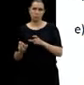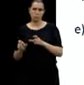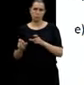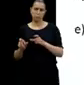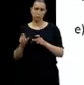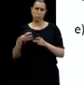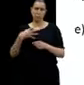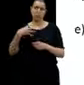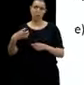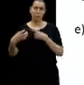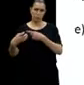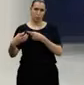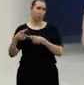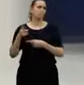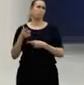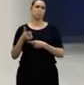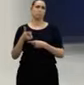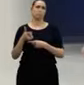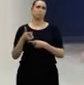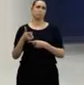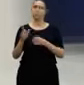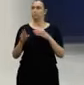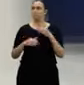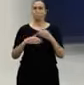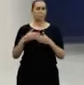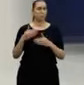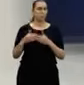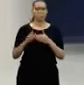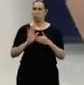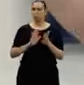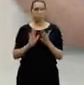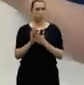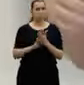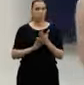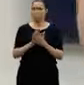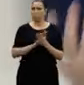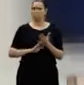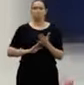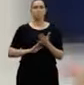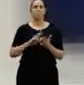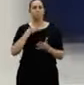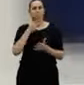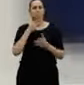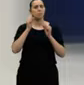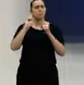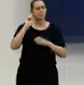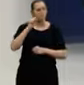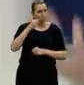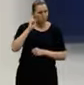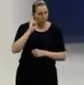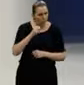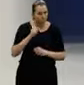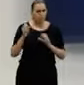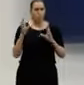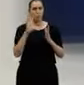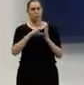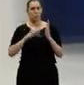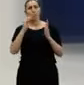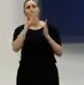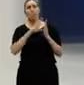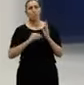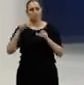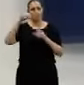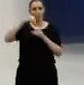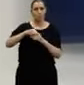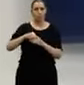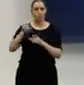receptor, também não tem nada a ver com o que a gente acabou de falar, já que a gente viu que sim, que elas conseguem se reproduzir